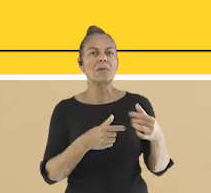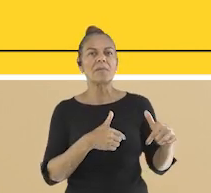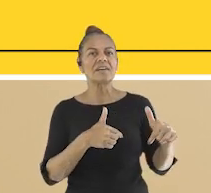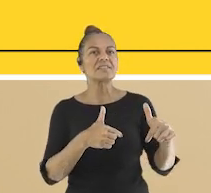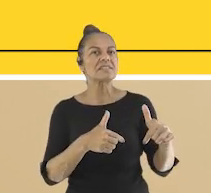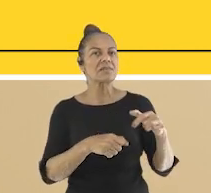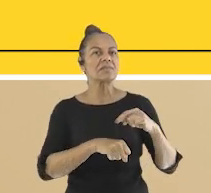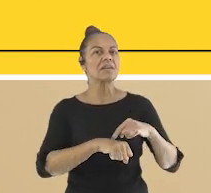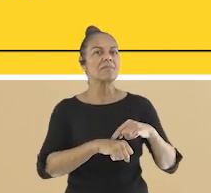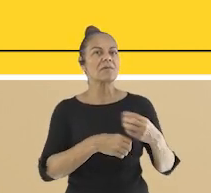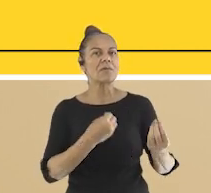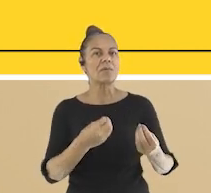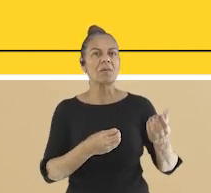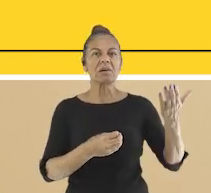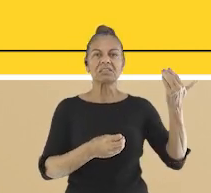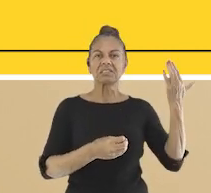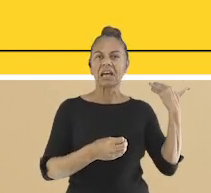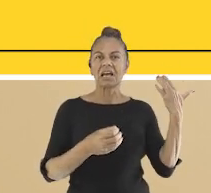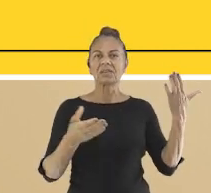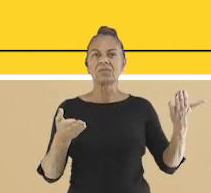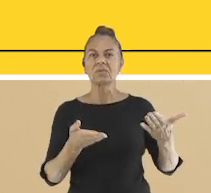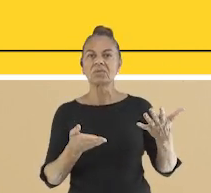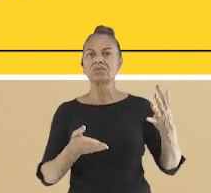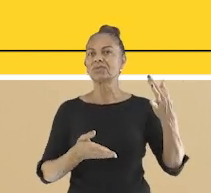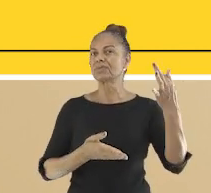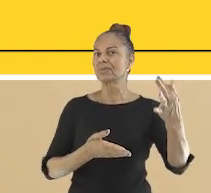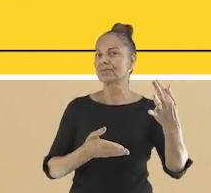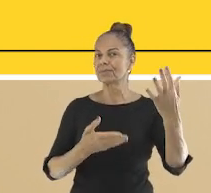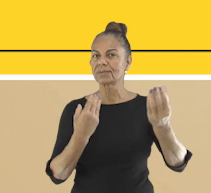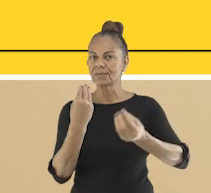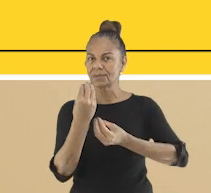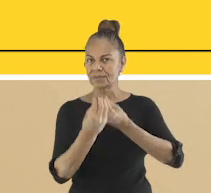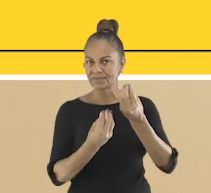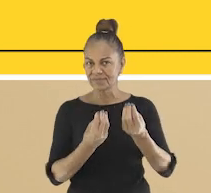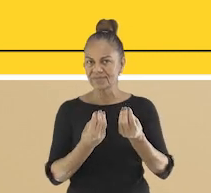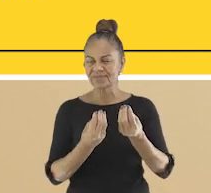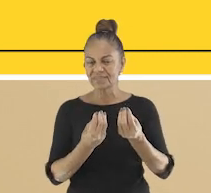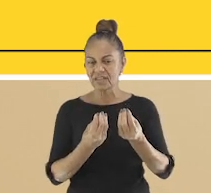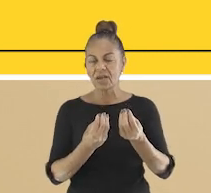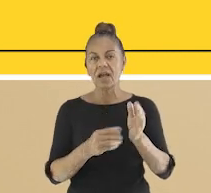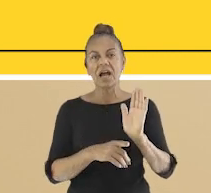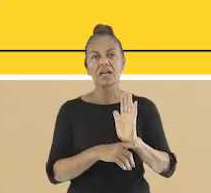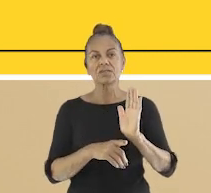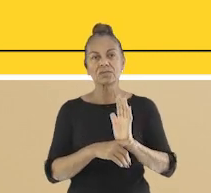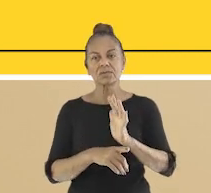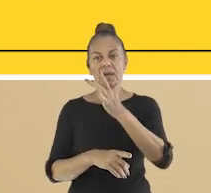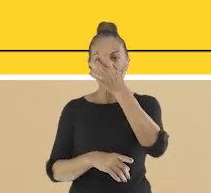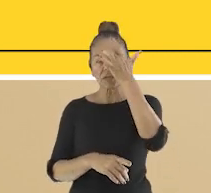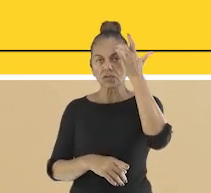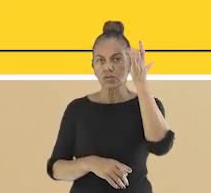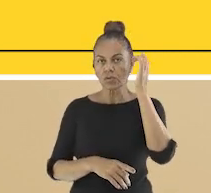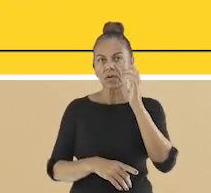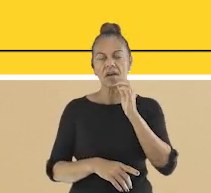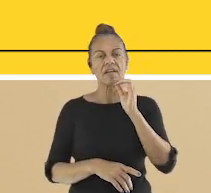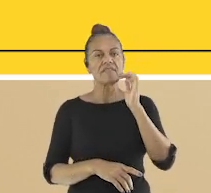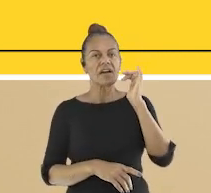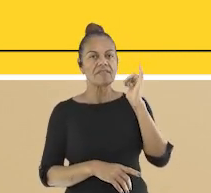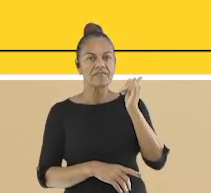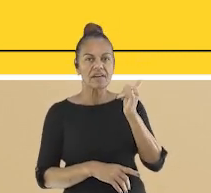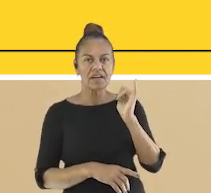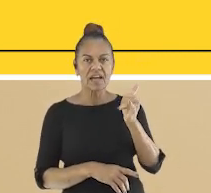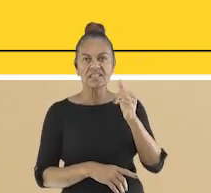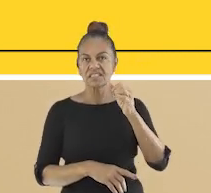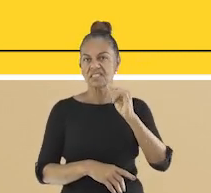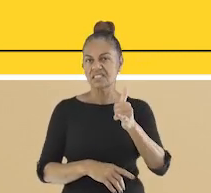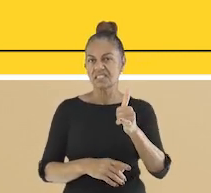seja no passado, presente ou futuro, por meio do verbo. Assim, os tempos verbais ajudam o